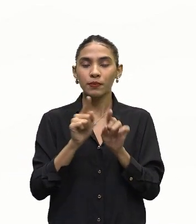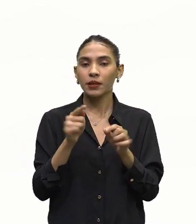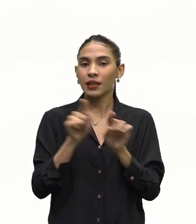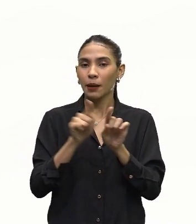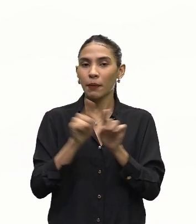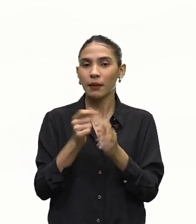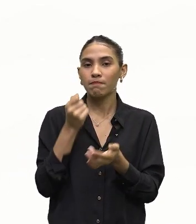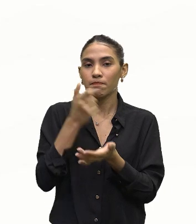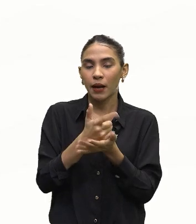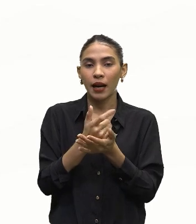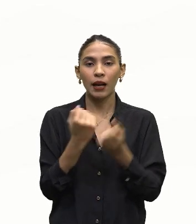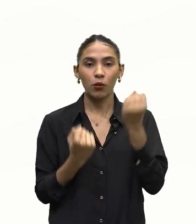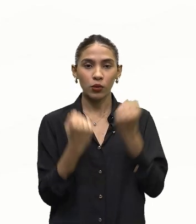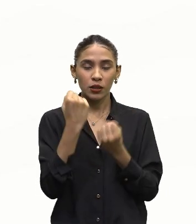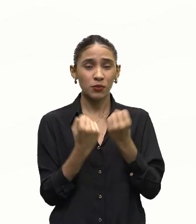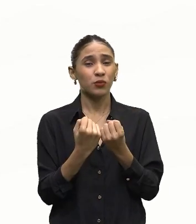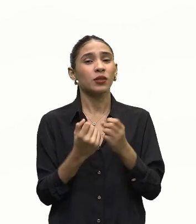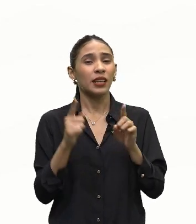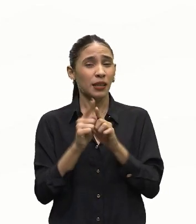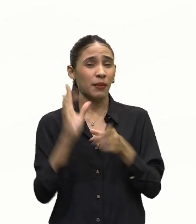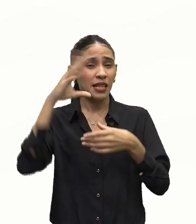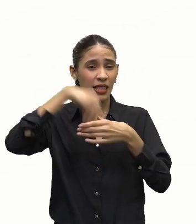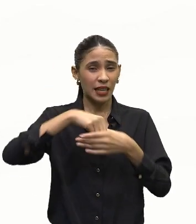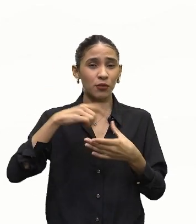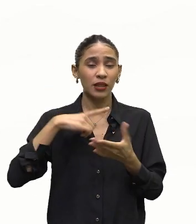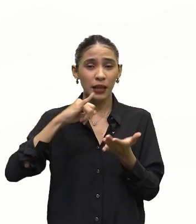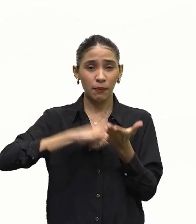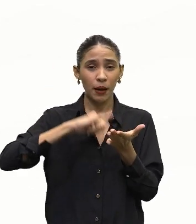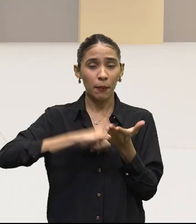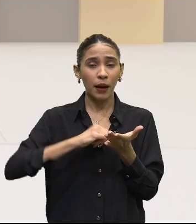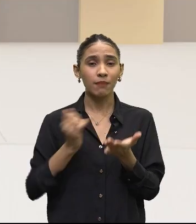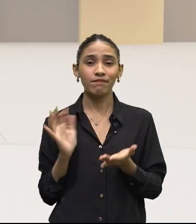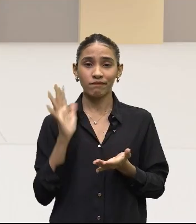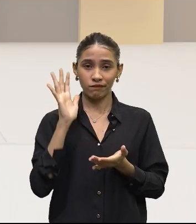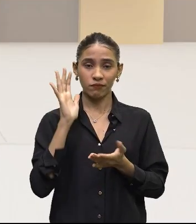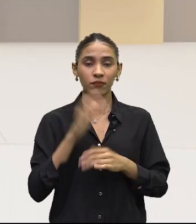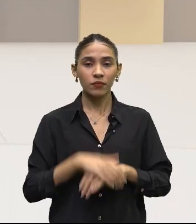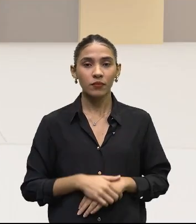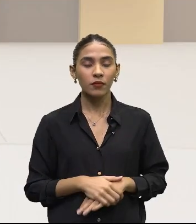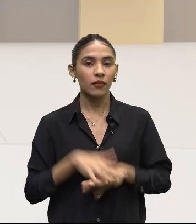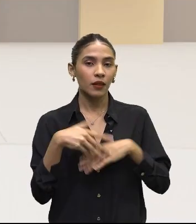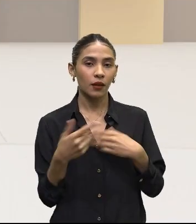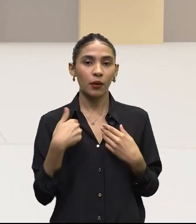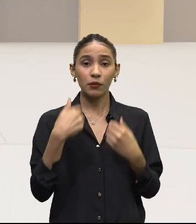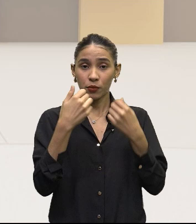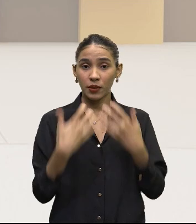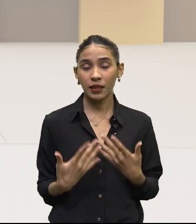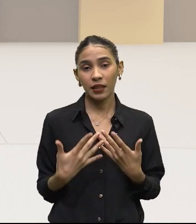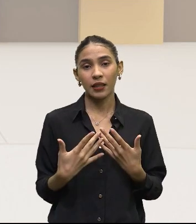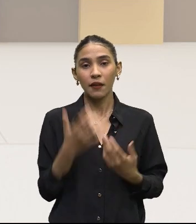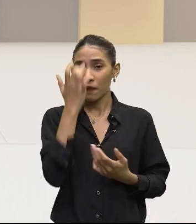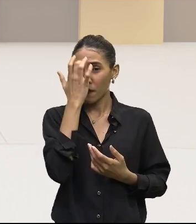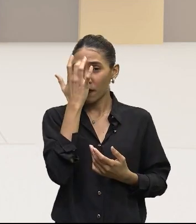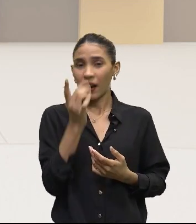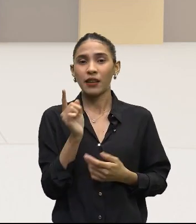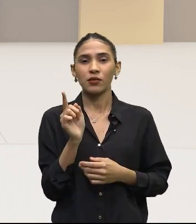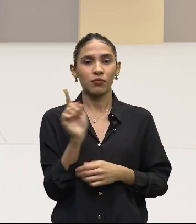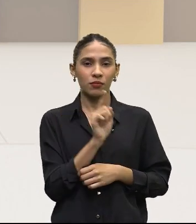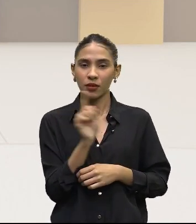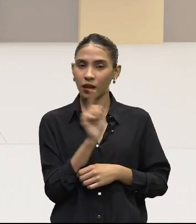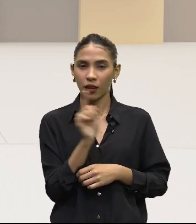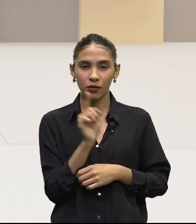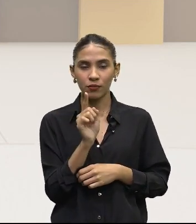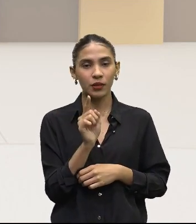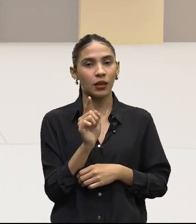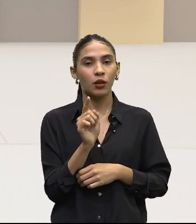está incluído muitos impostos. Então, como eu falei para vocês, não é tão fácil assim planejar o